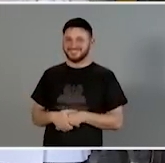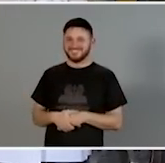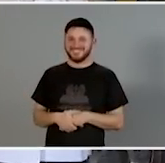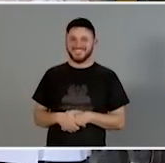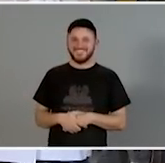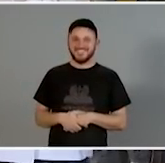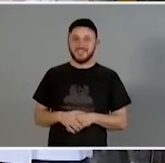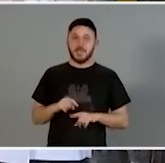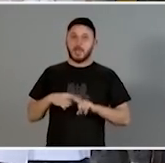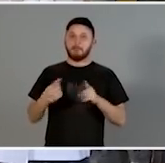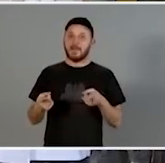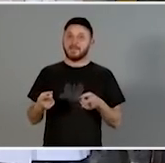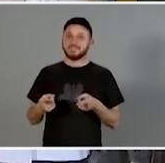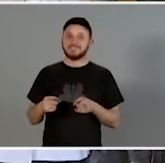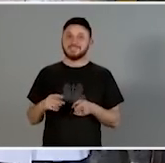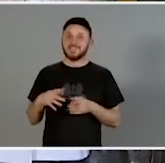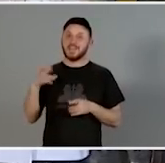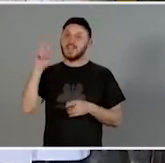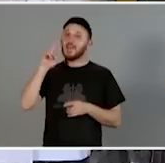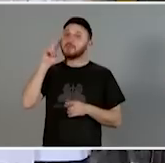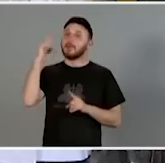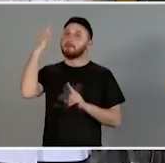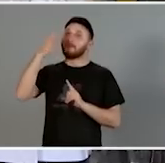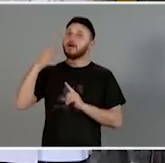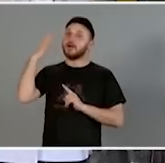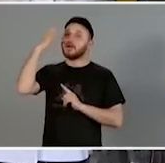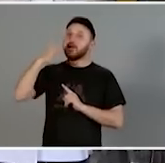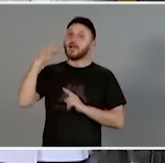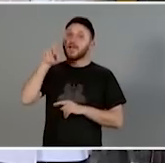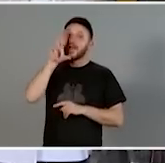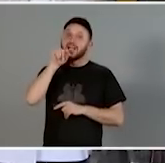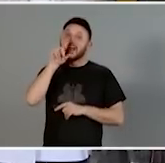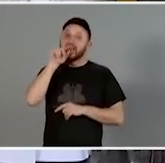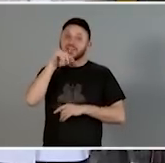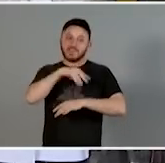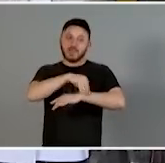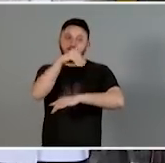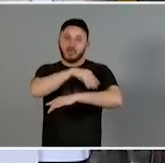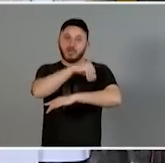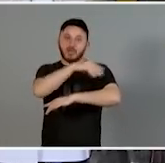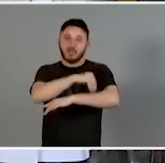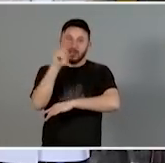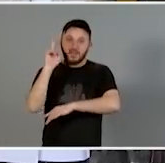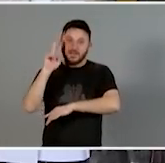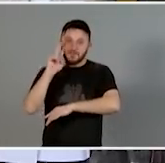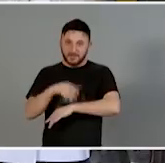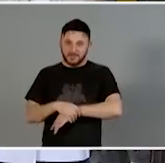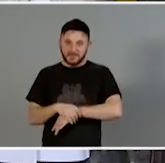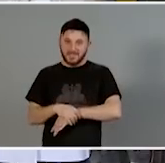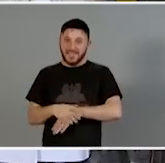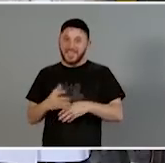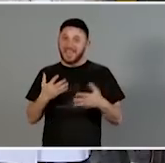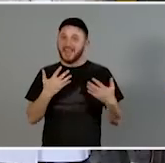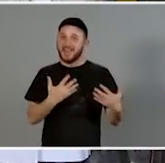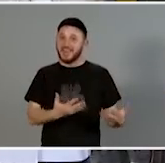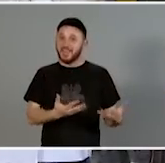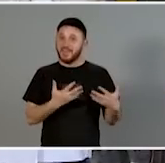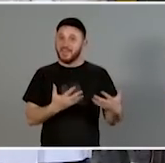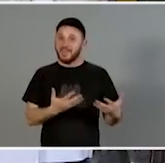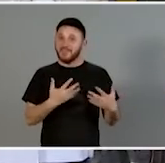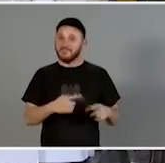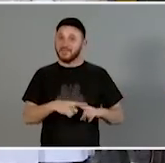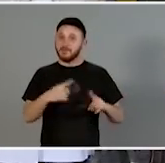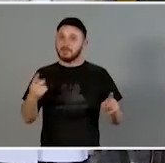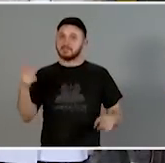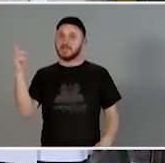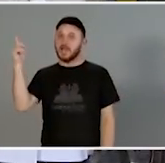Mas lembre da parábola da galinha depenada. É leve, mas era